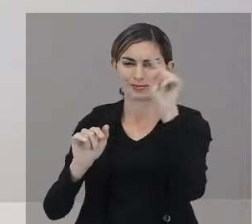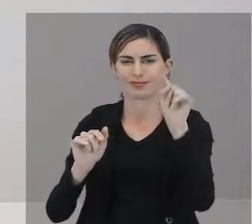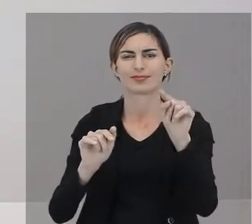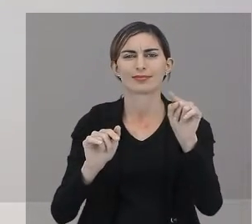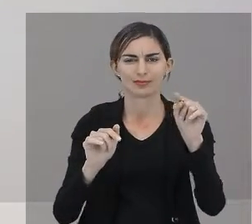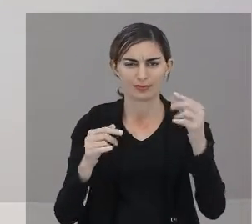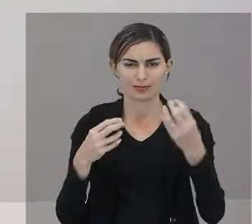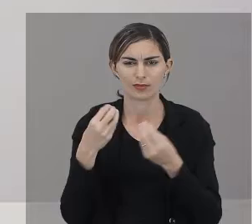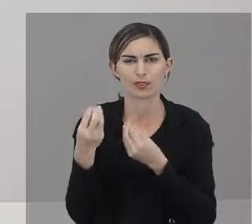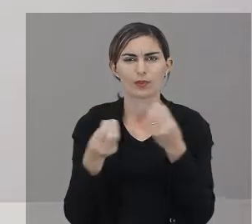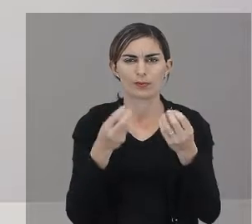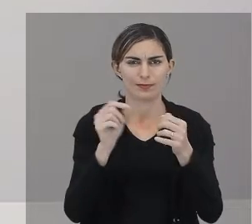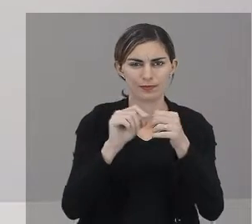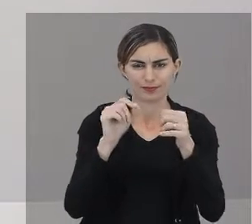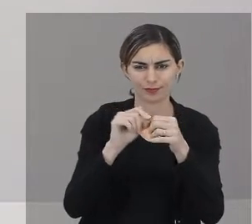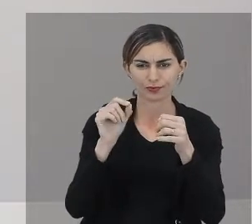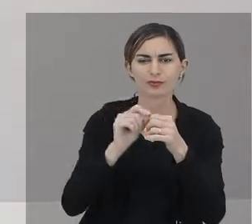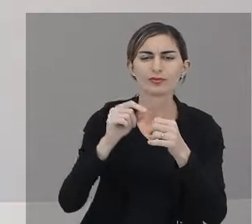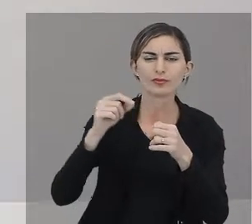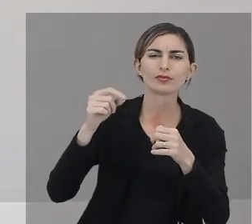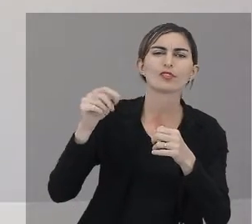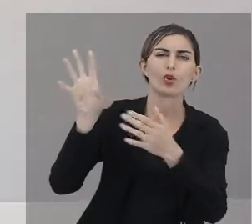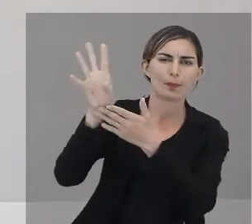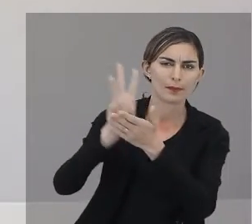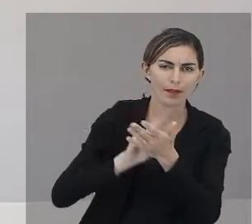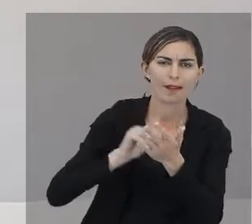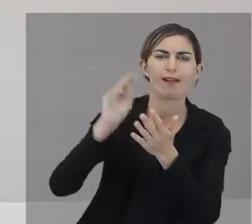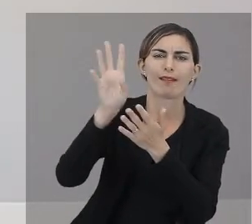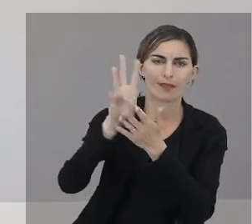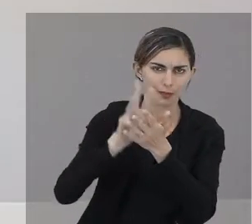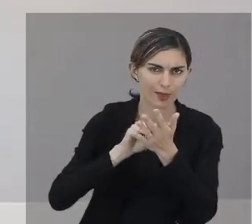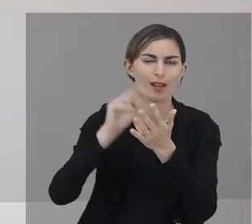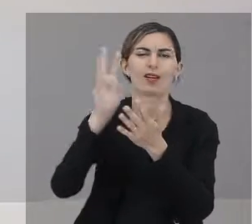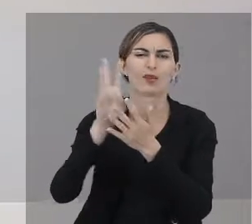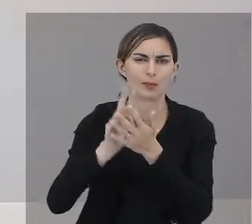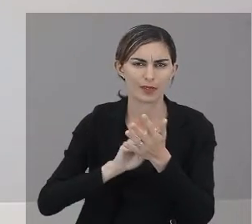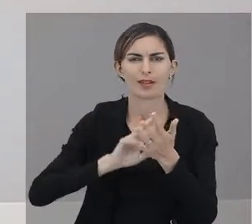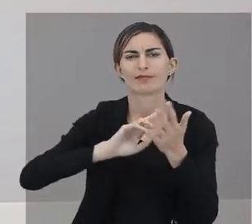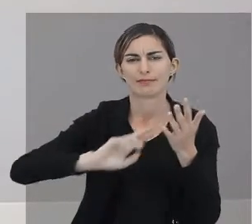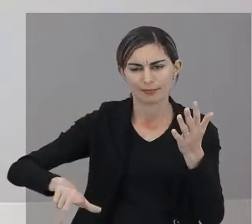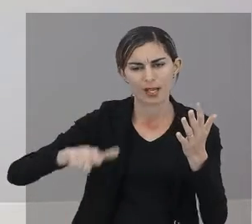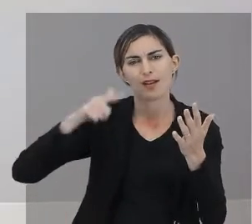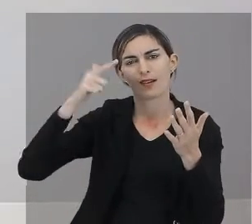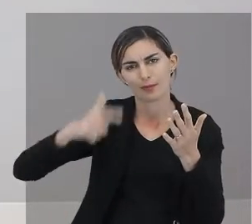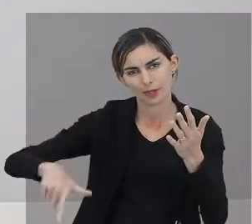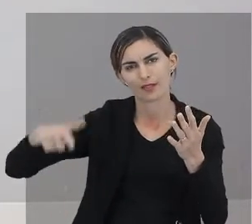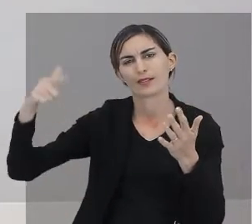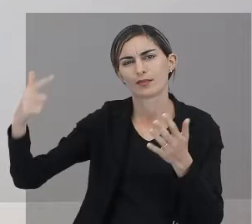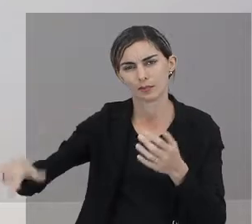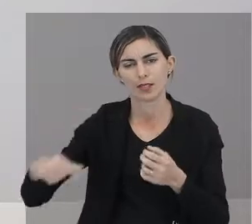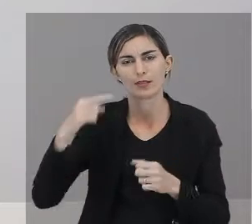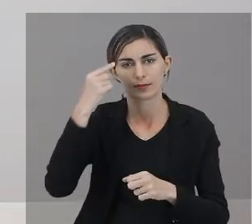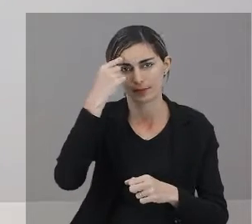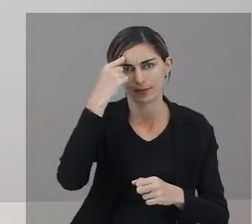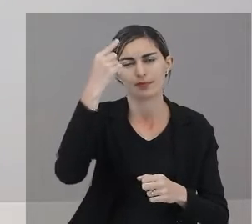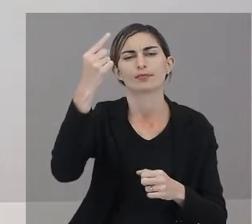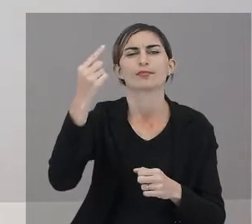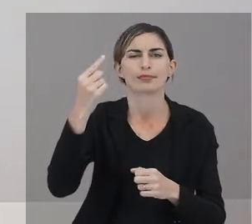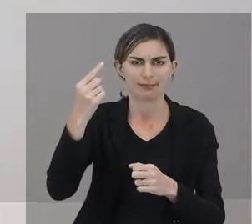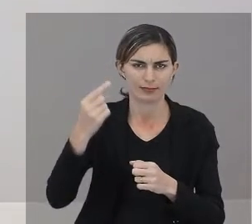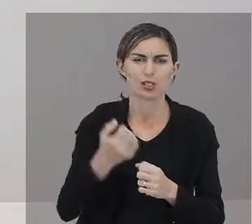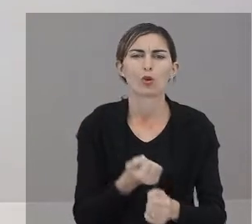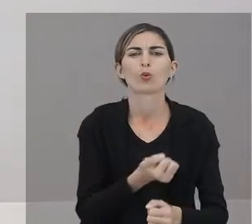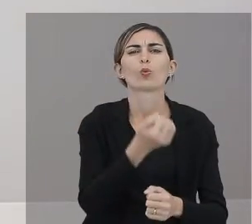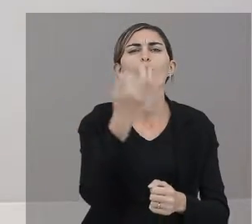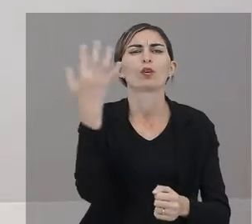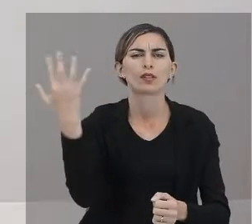looping, como no avião. Vamos fazer essa repetição várias vezes, onde podemos ter a ideia